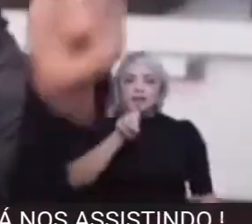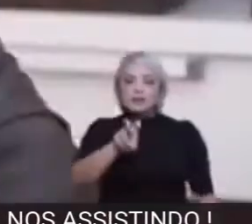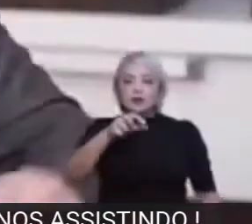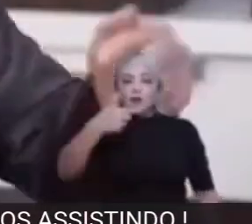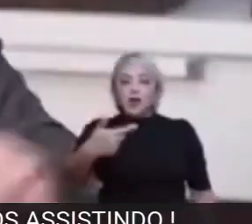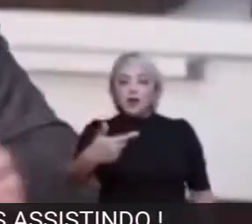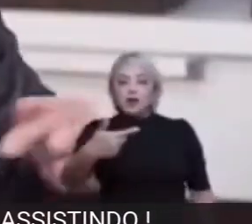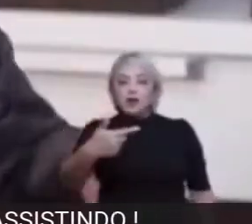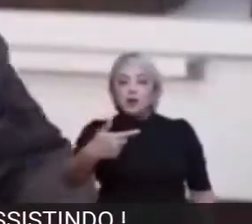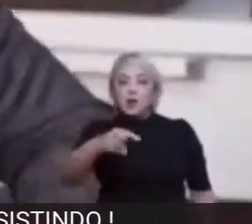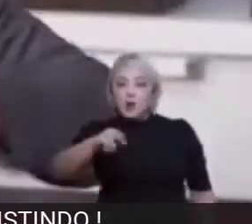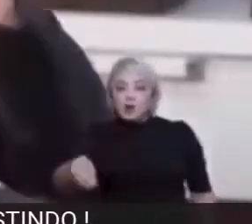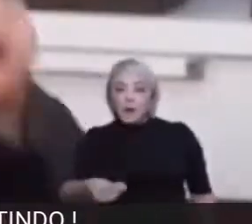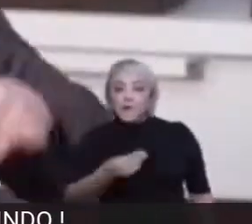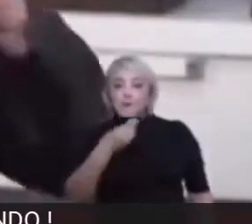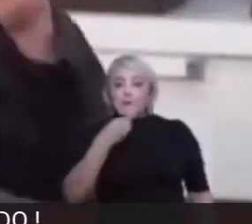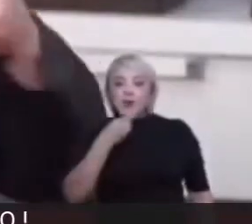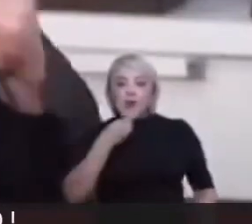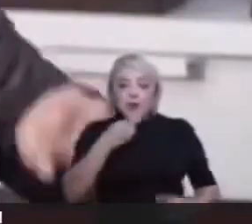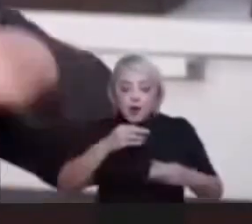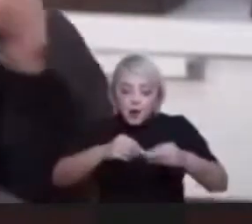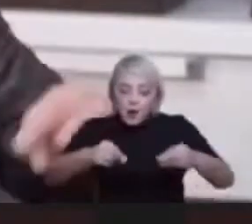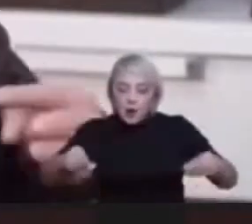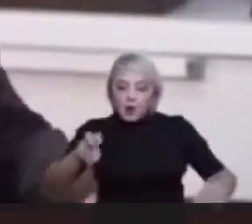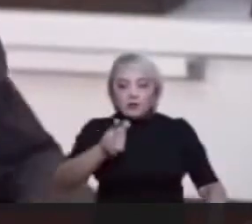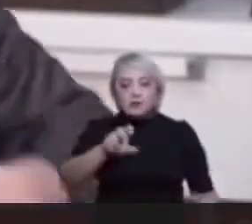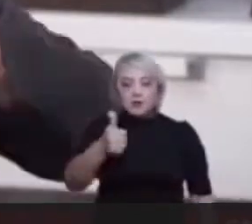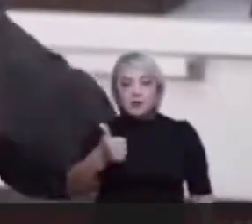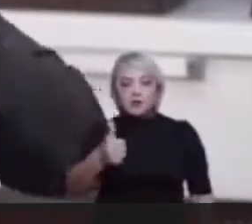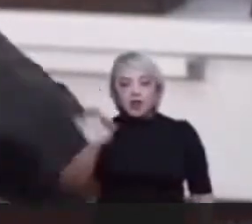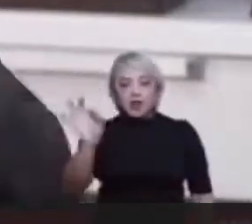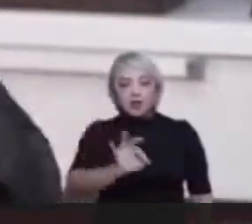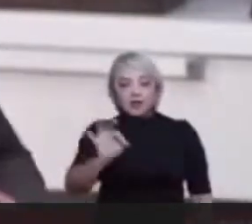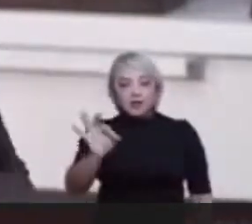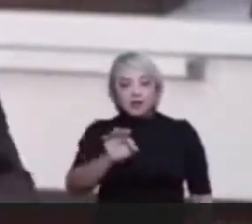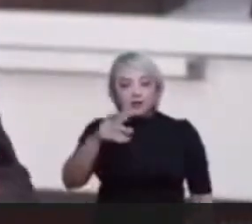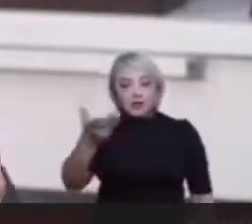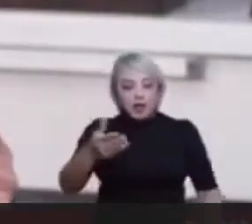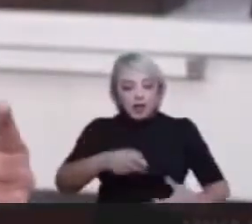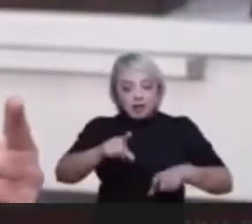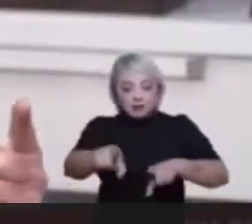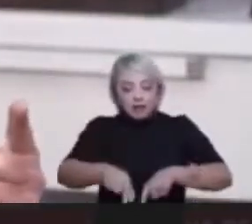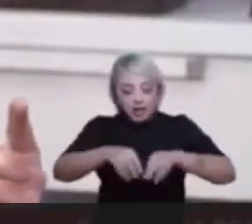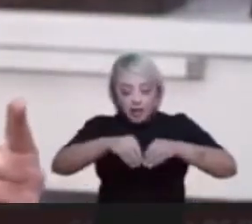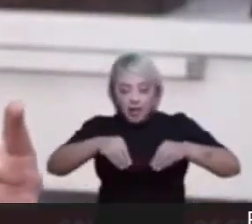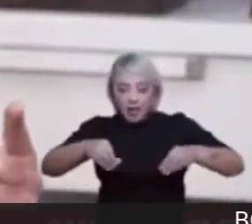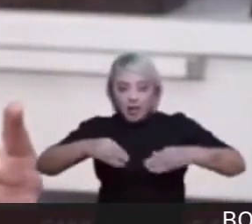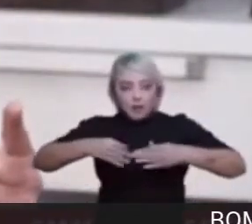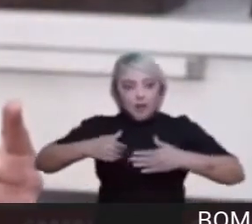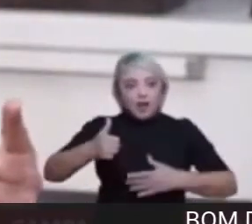foi 51% de todas as terras disponibilizadas ao longo de 500